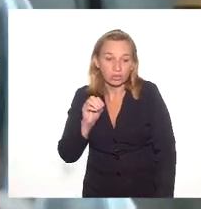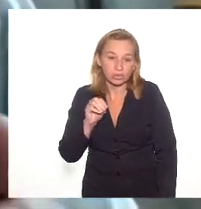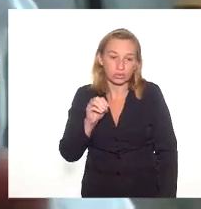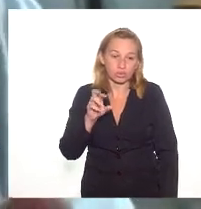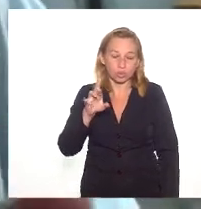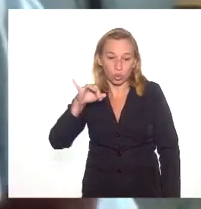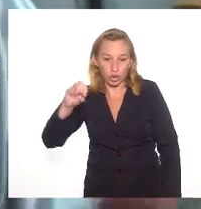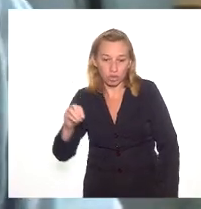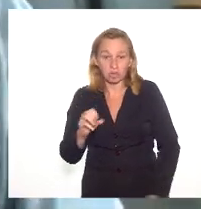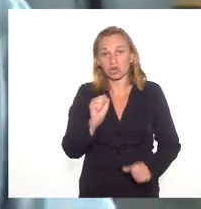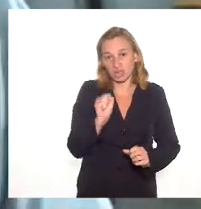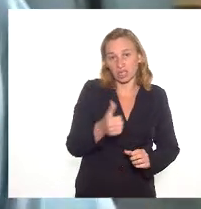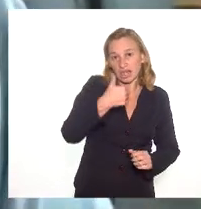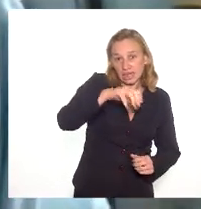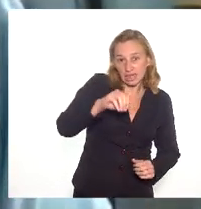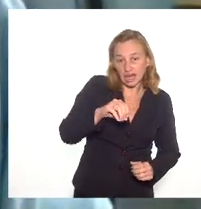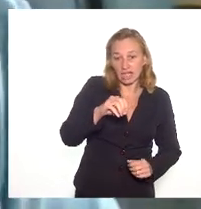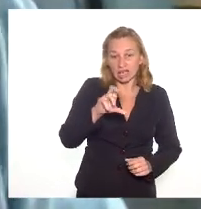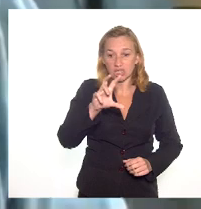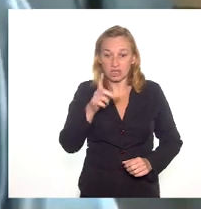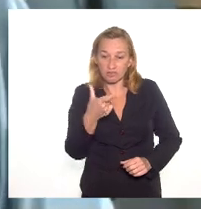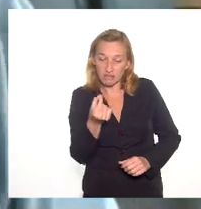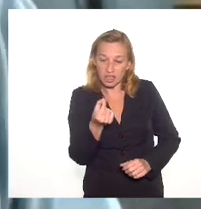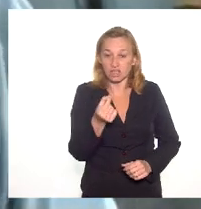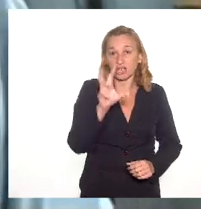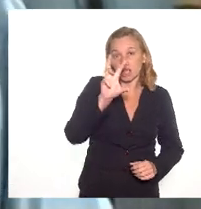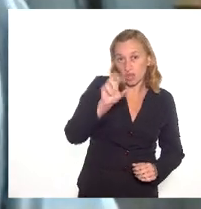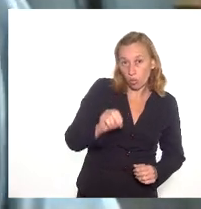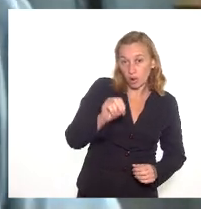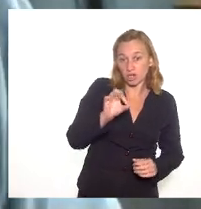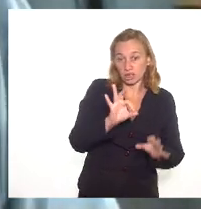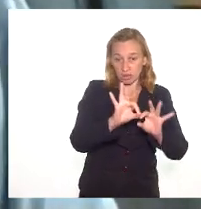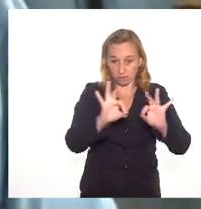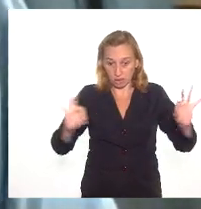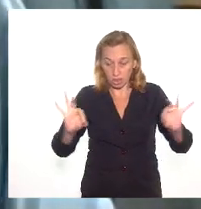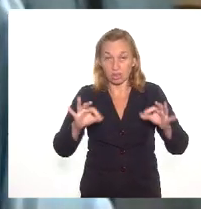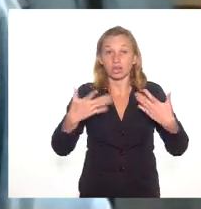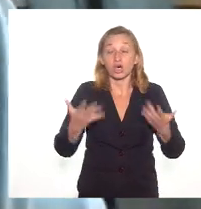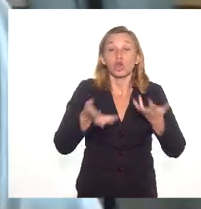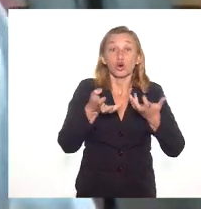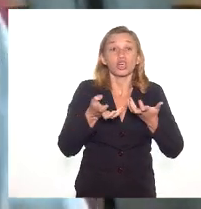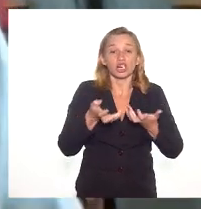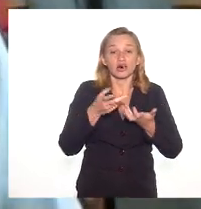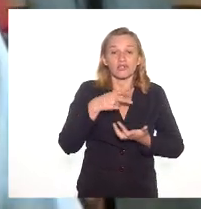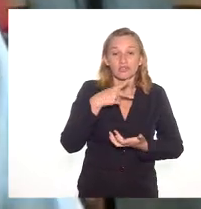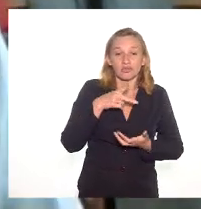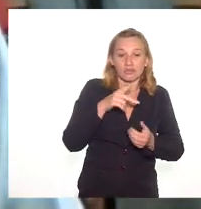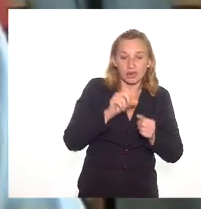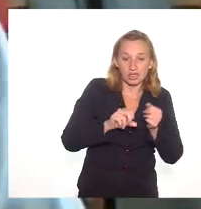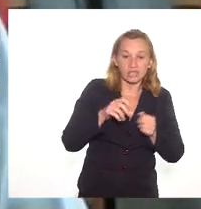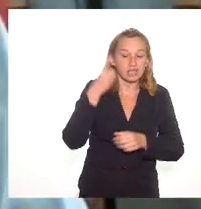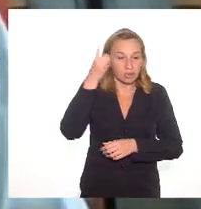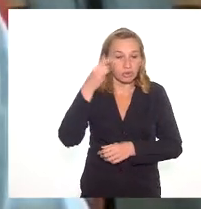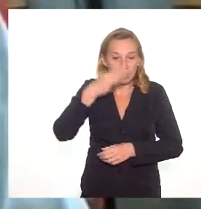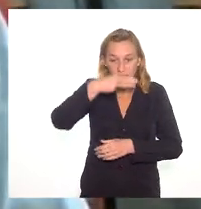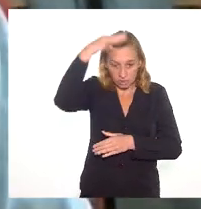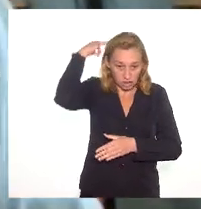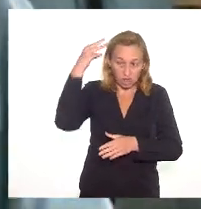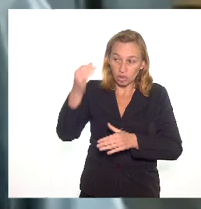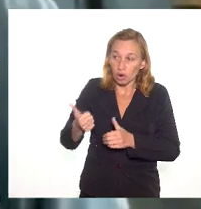metros, pode ser 20, pode ser 50. Então, eu ia fazer, deputado Márcio Pacheco, uma